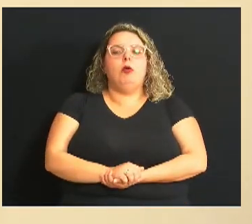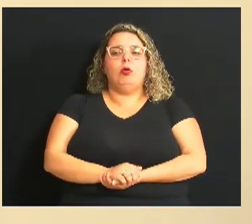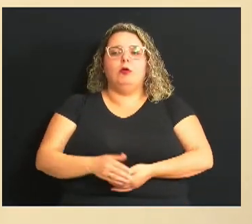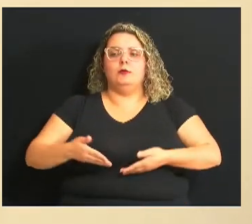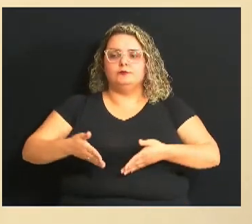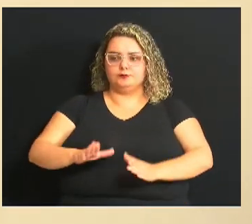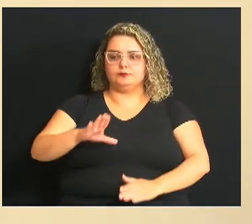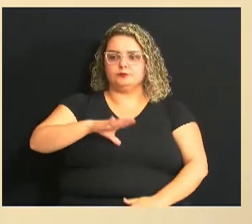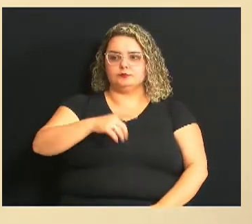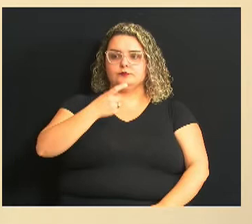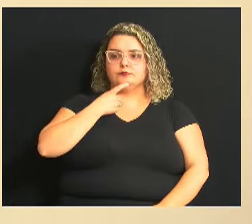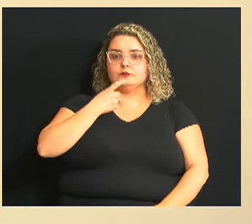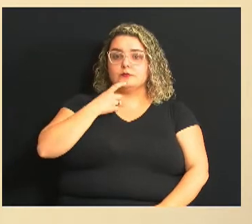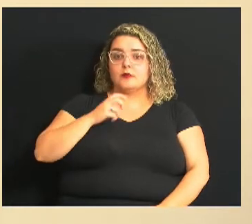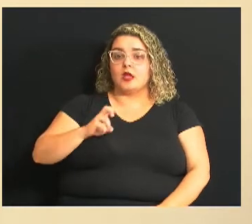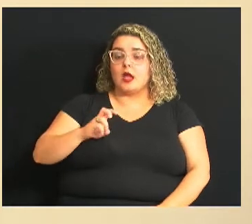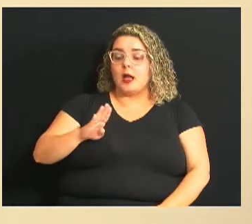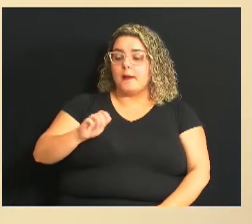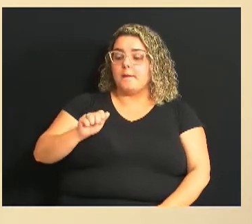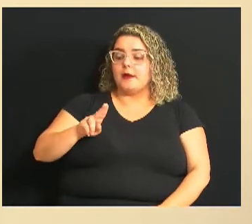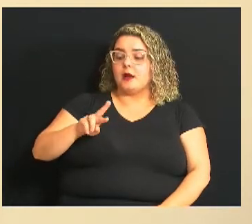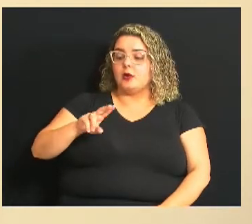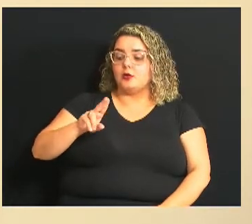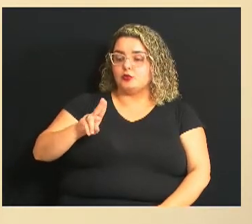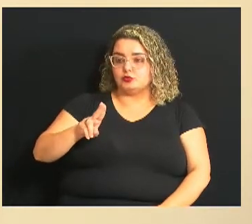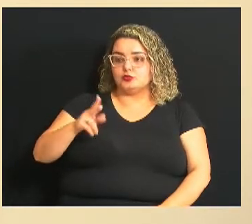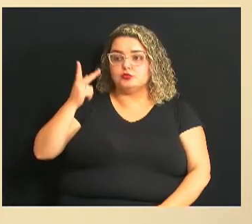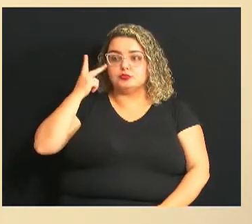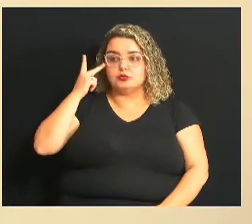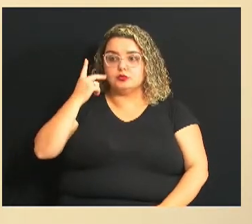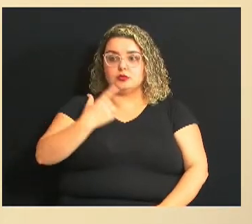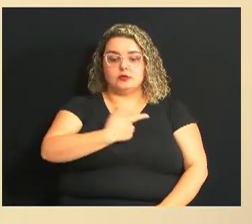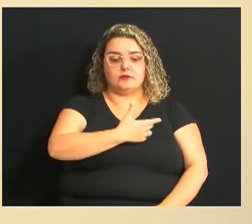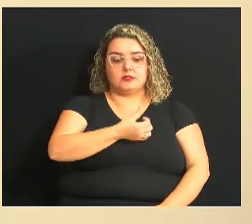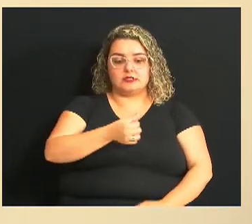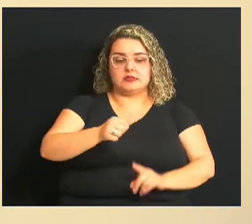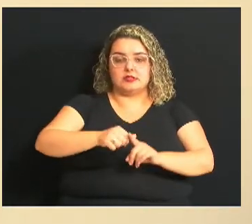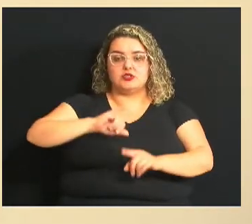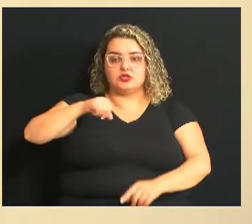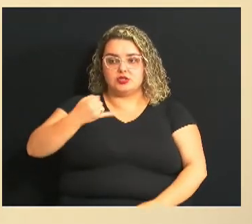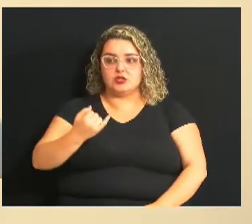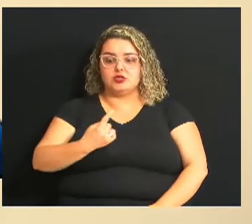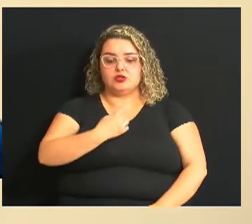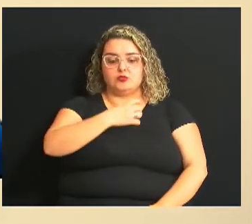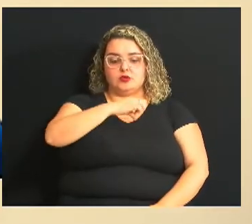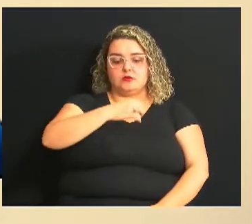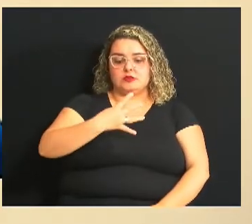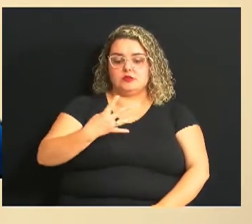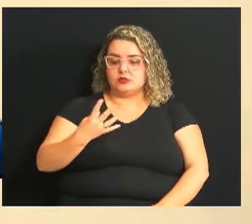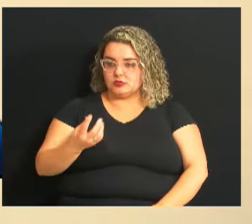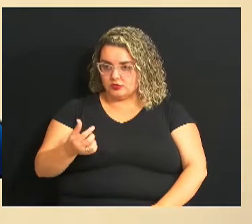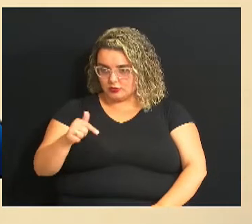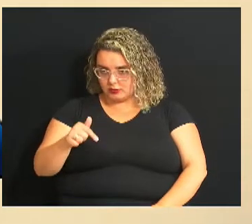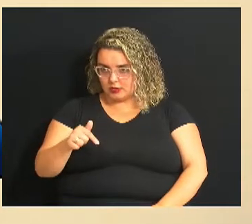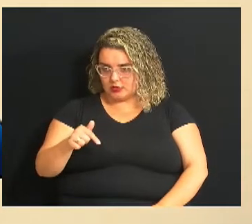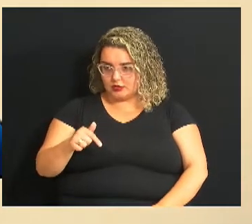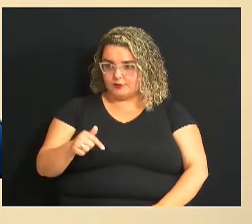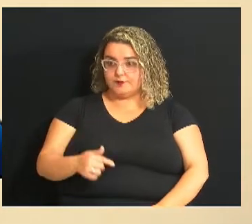na cidade de Bauru, São Paulo, em 26 de 1 de 1947 e